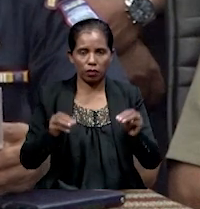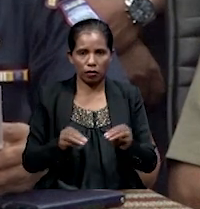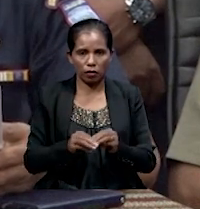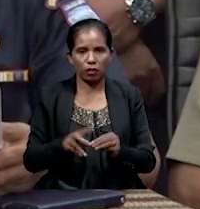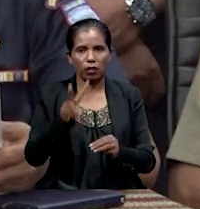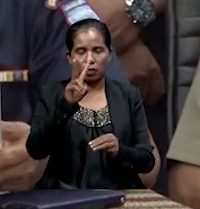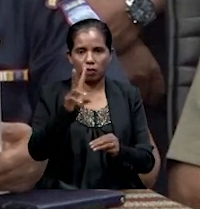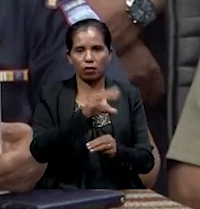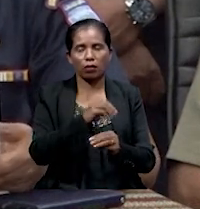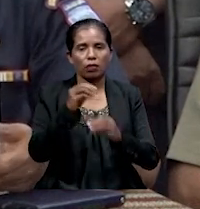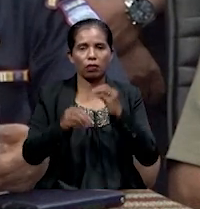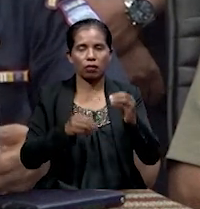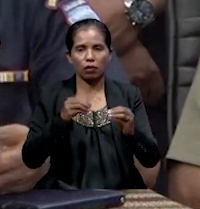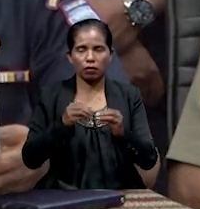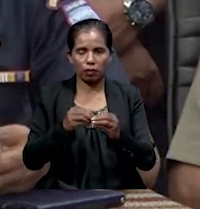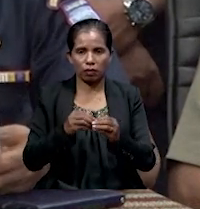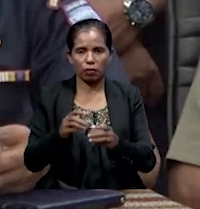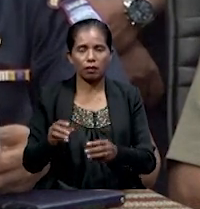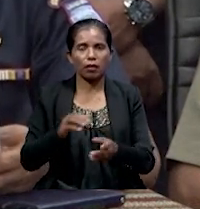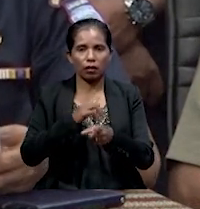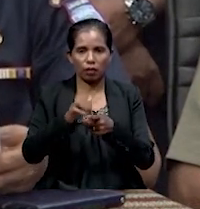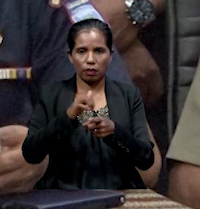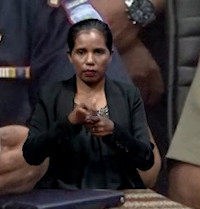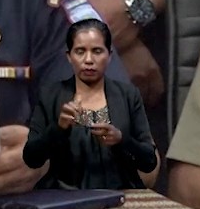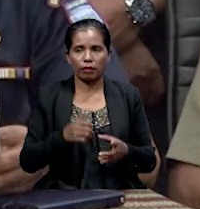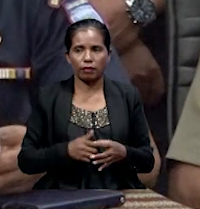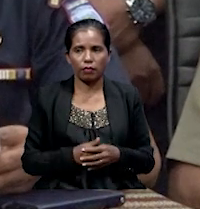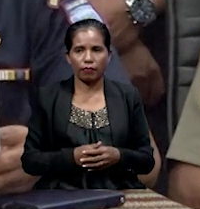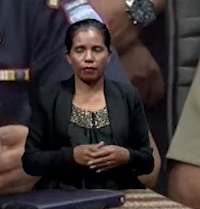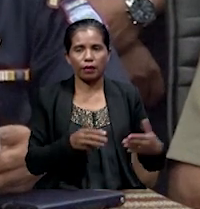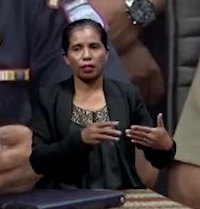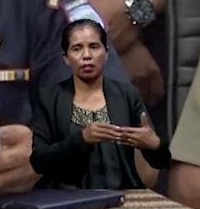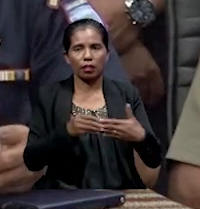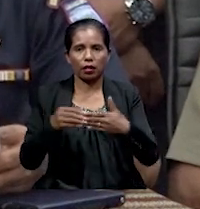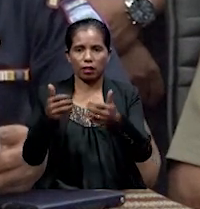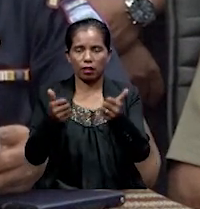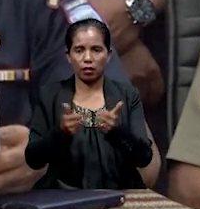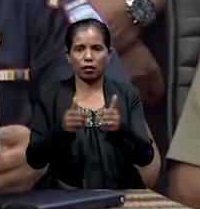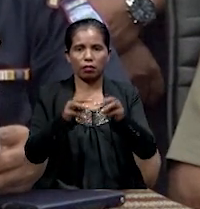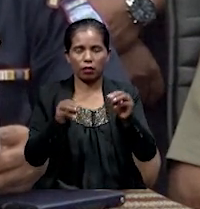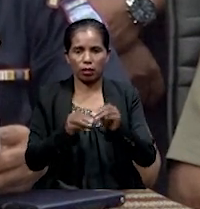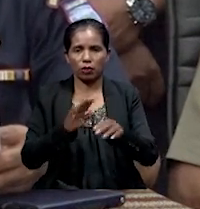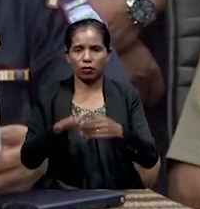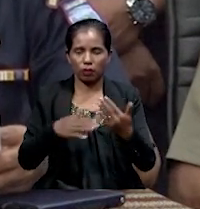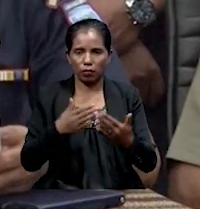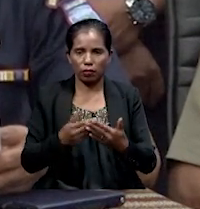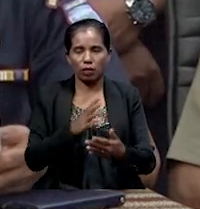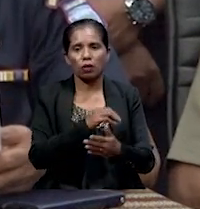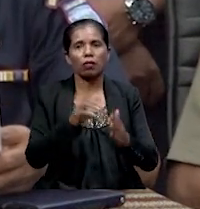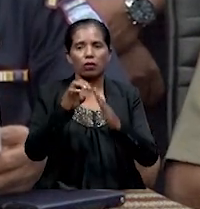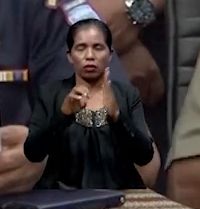diretiva conaba matadalam ba treinamento. Líder artes marciais sira, na